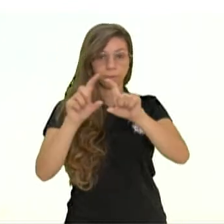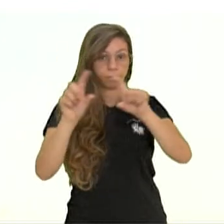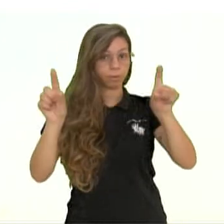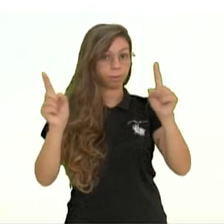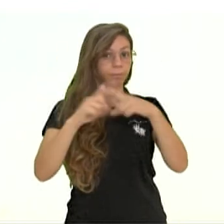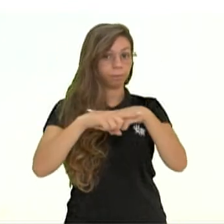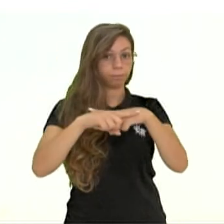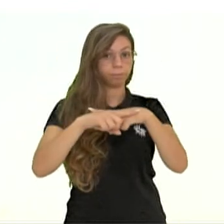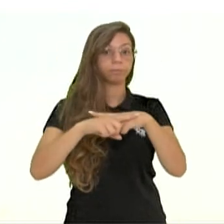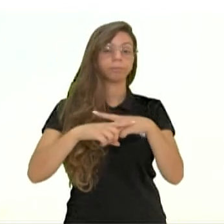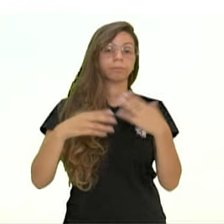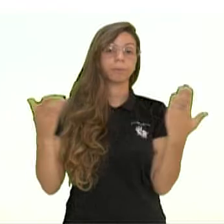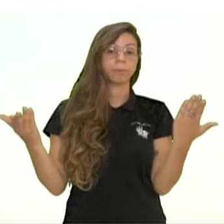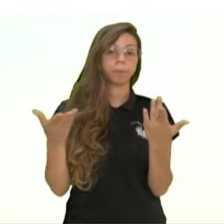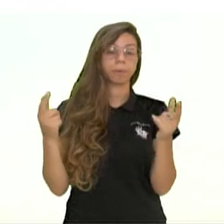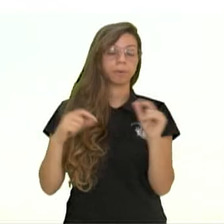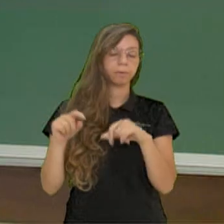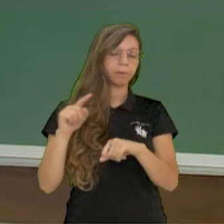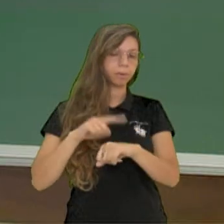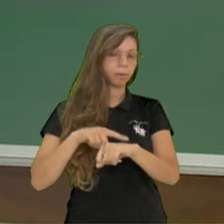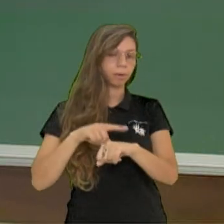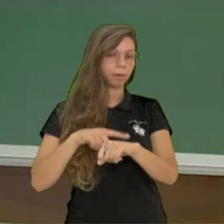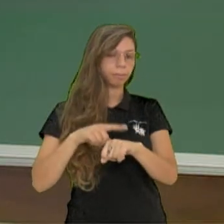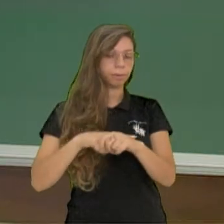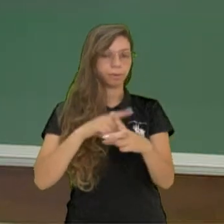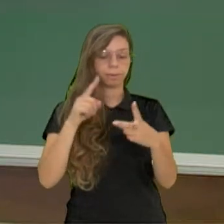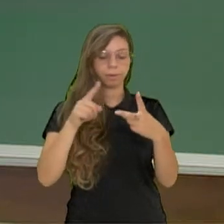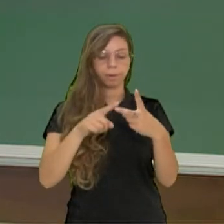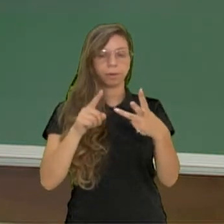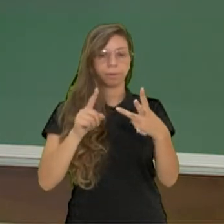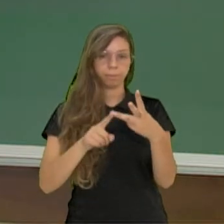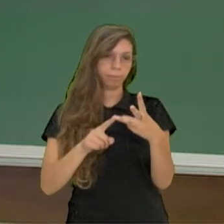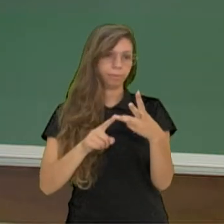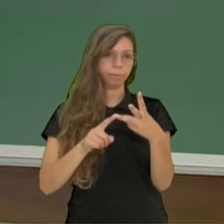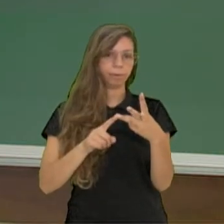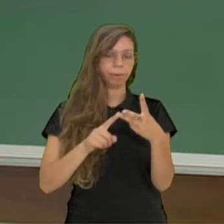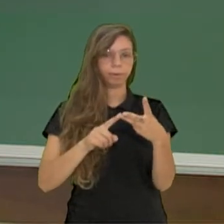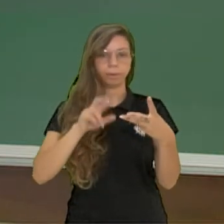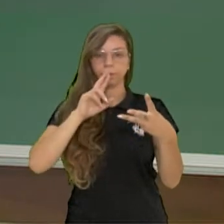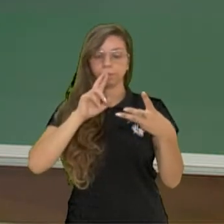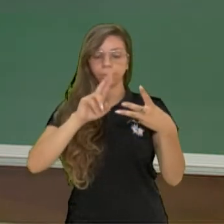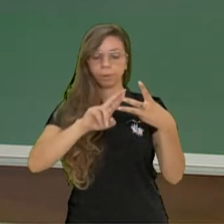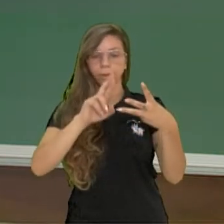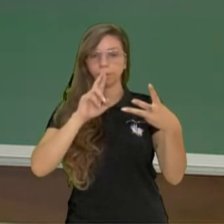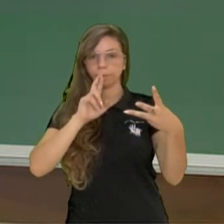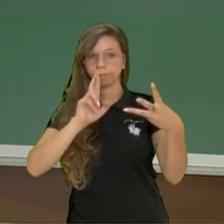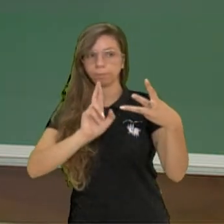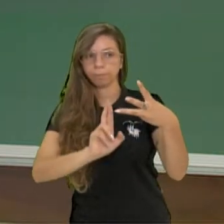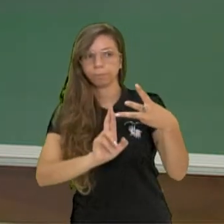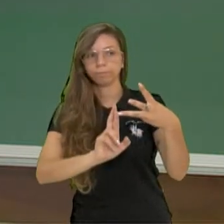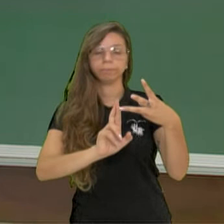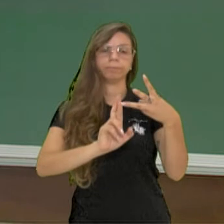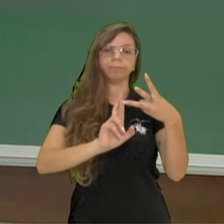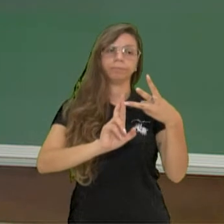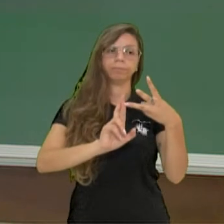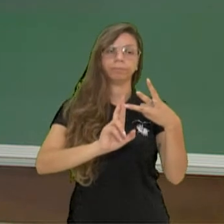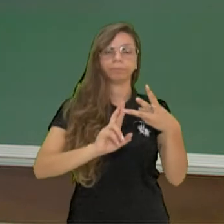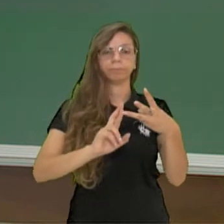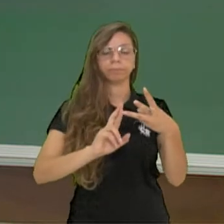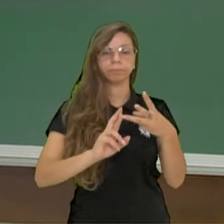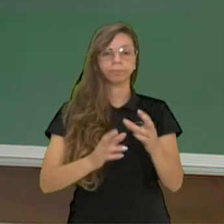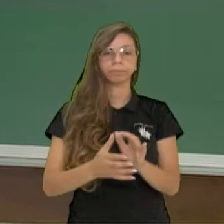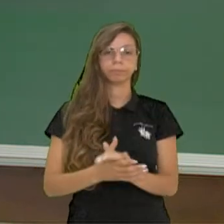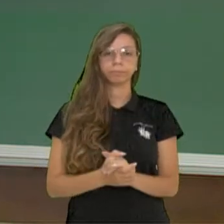inversa. Agora você vai ter um tempinho para terminar o item B e o item C. Função inversa encontrada, resolva os